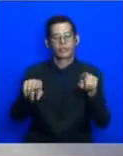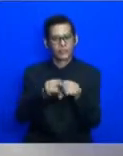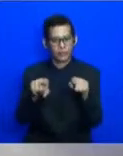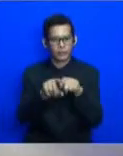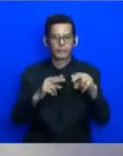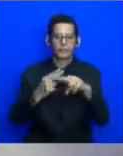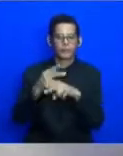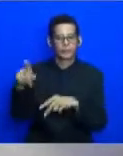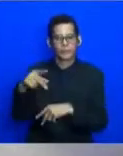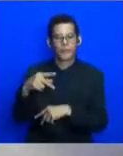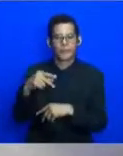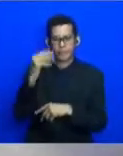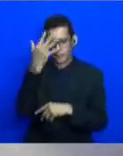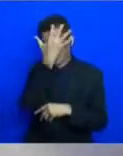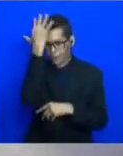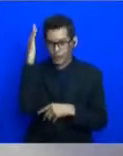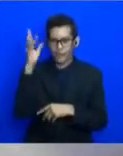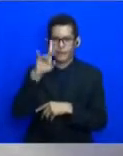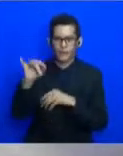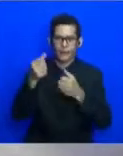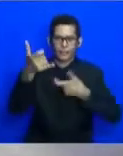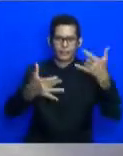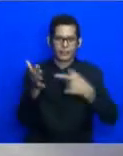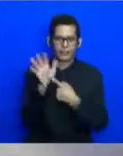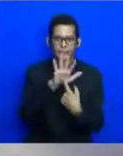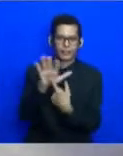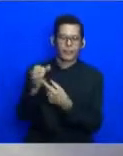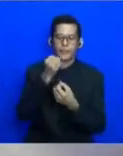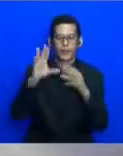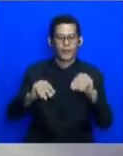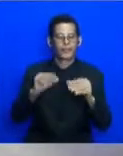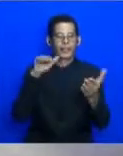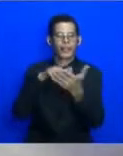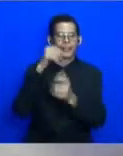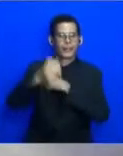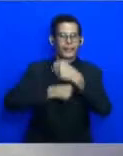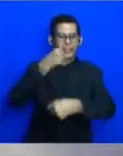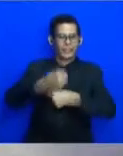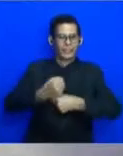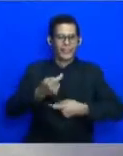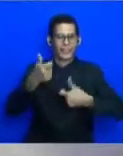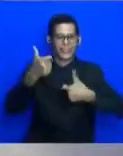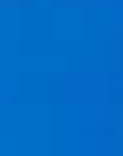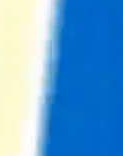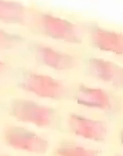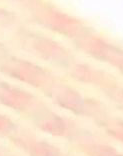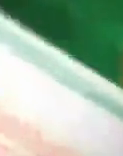apresentação de Pereira Júnior. Obrigada por hoje, boa noite pra você e até ano que vem!